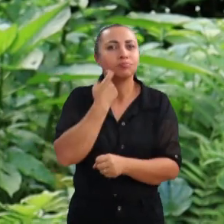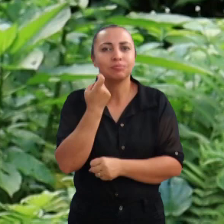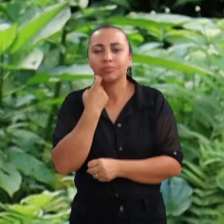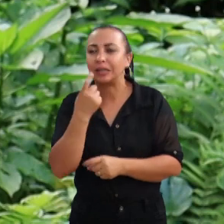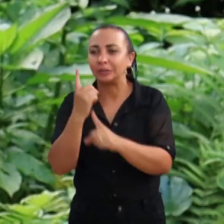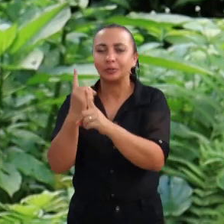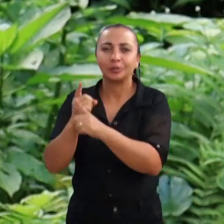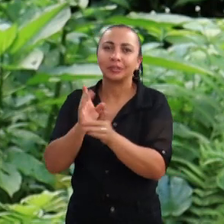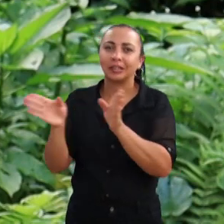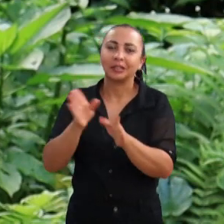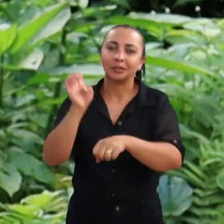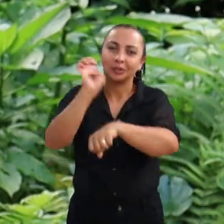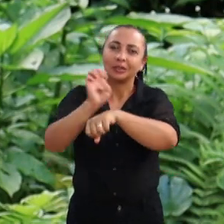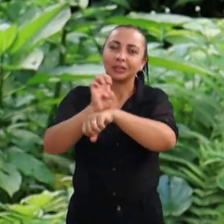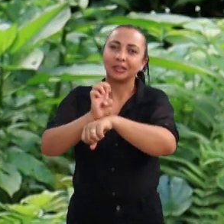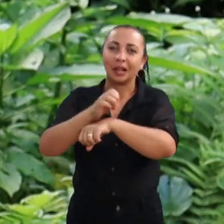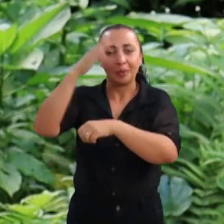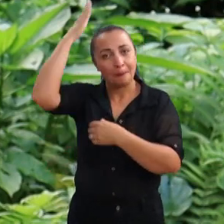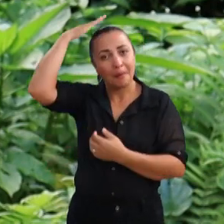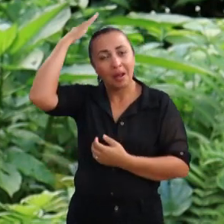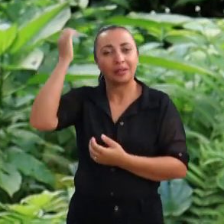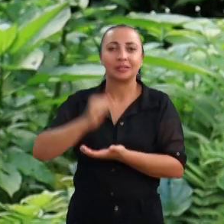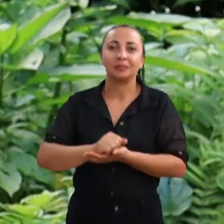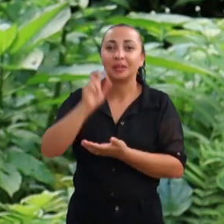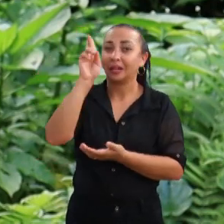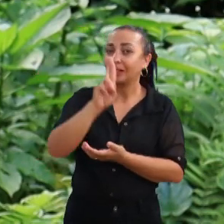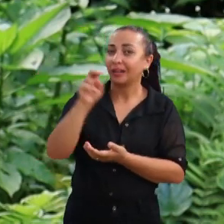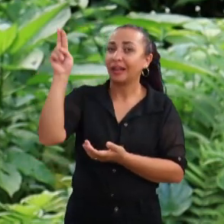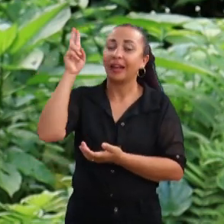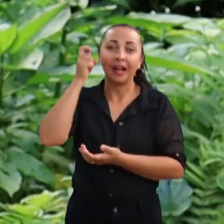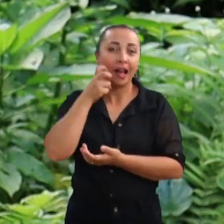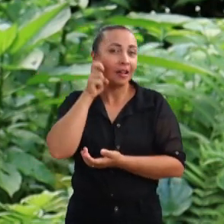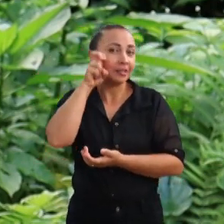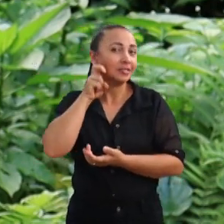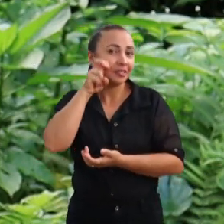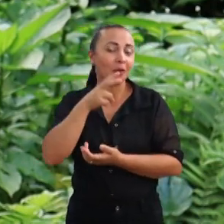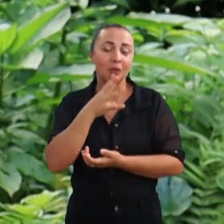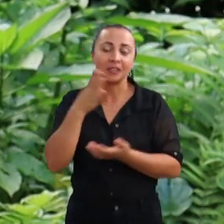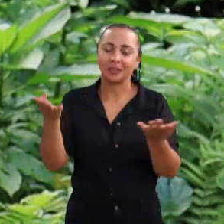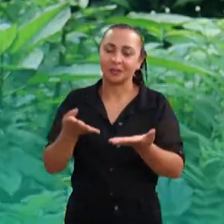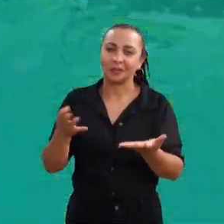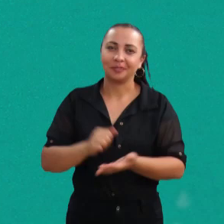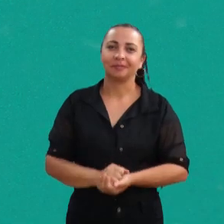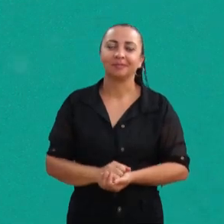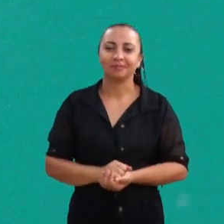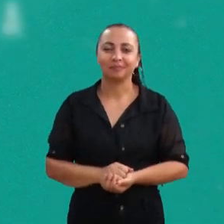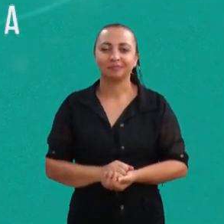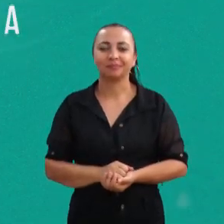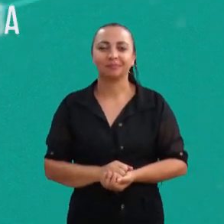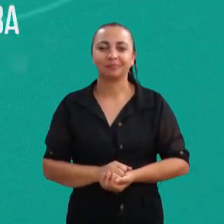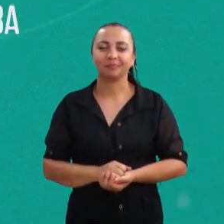peixe, identificada entre os estados da Paraíba e do Rio Grande do Norte, e que nós vamos conhecer agora.